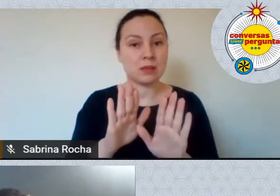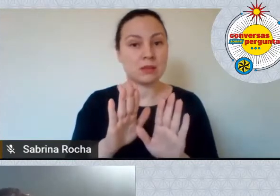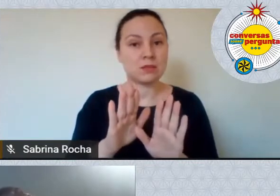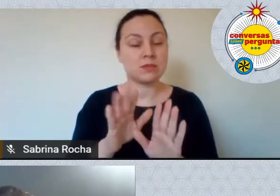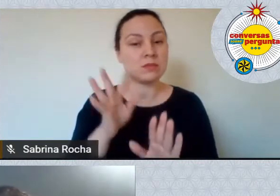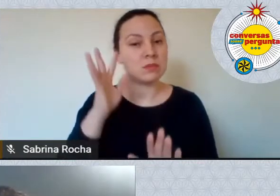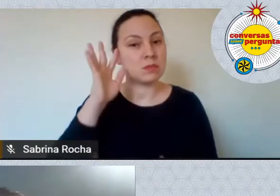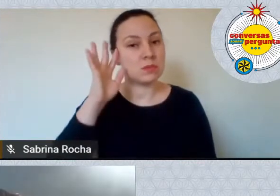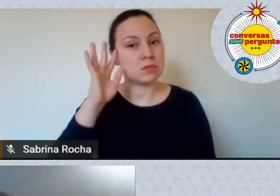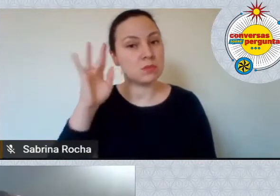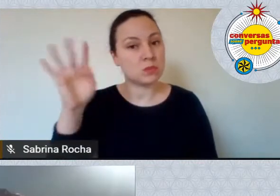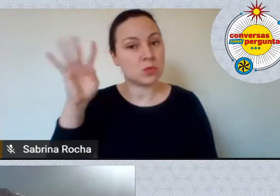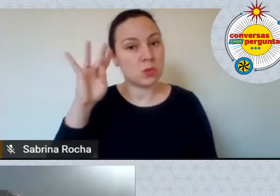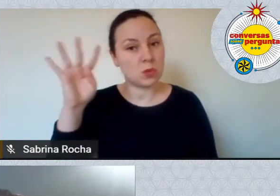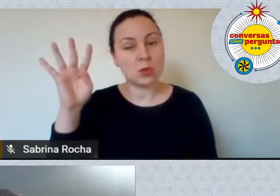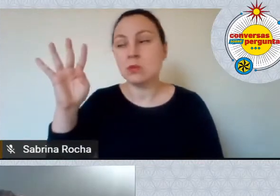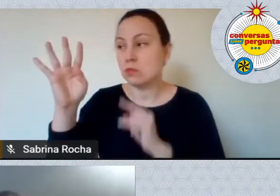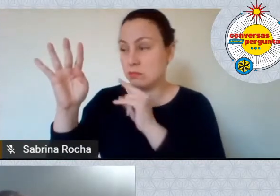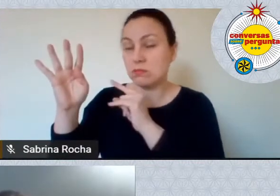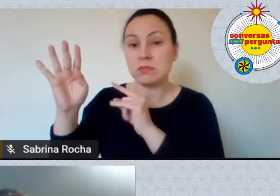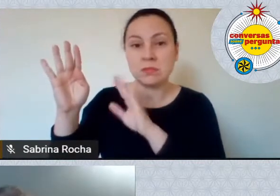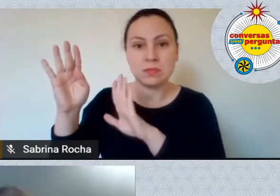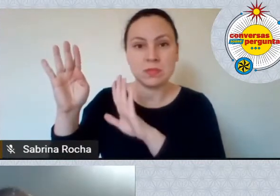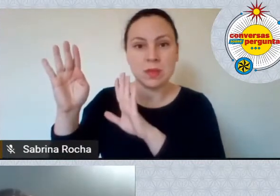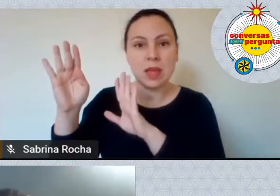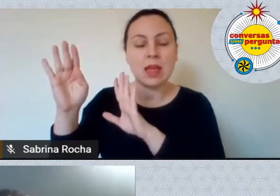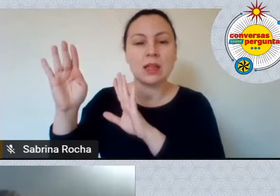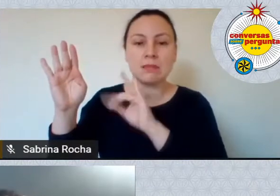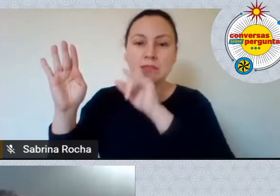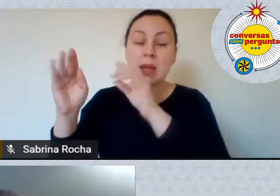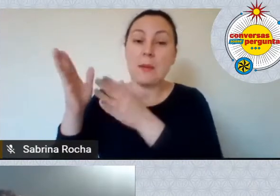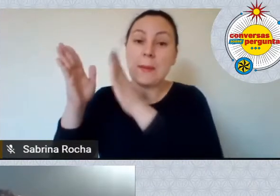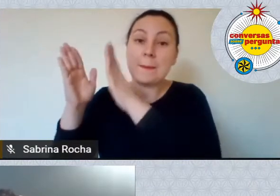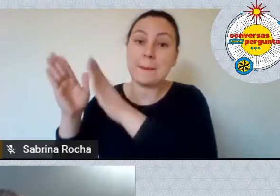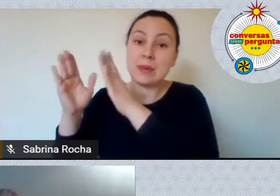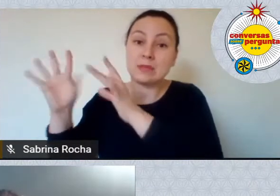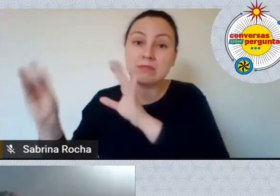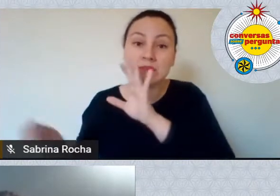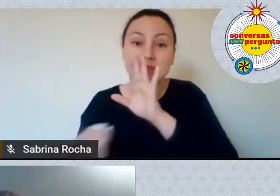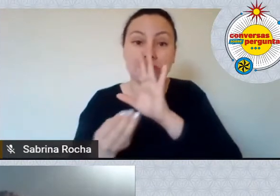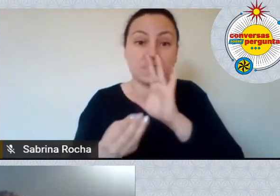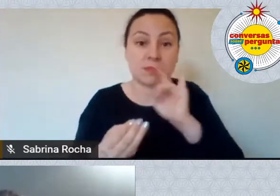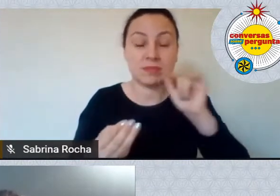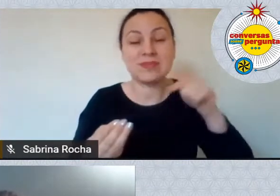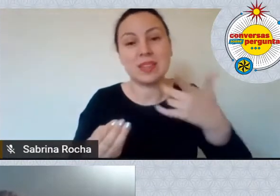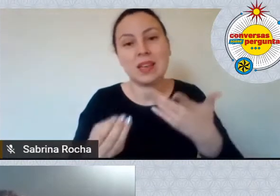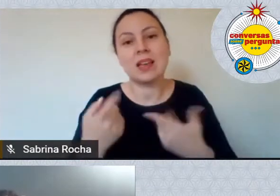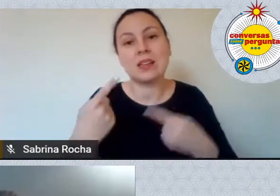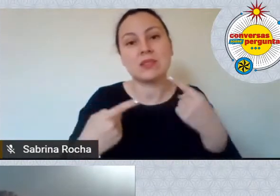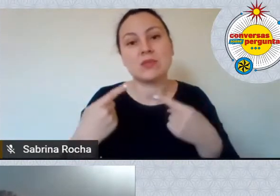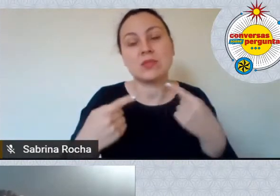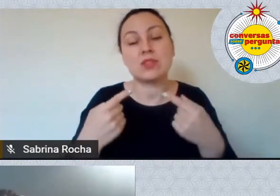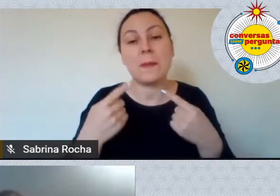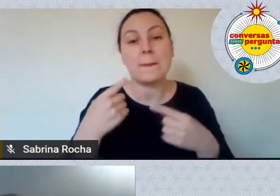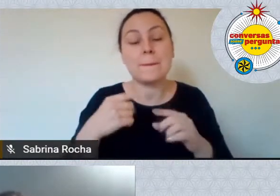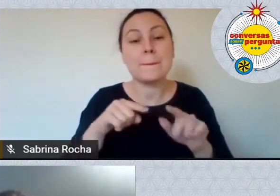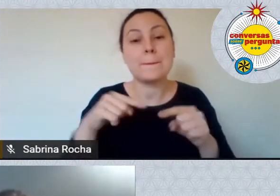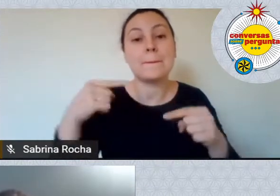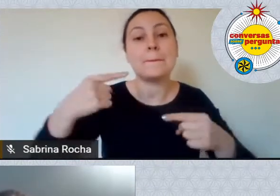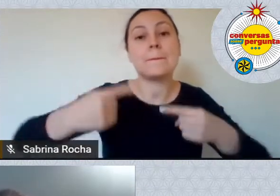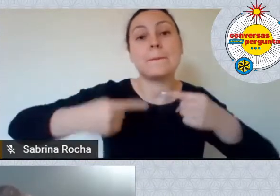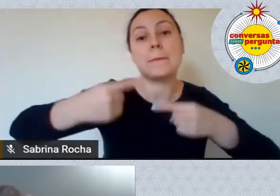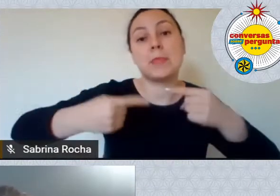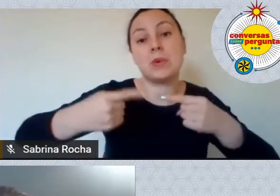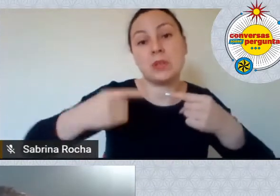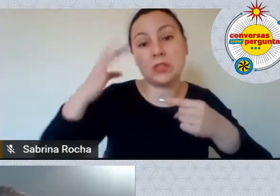que faz parte de uma pesquisa maior que é a oniropolítica. Né? Quer dizer, que política que a gente pode imaginar que seja uma